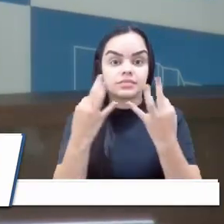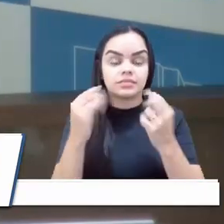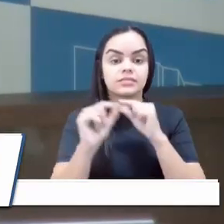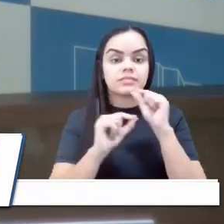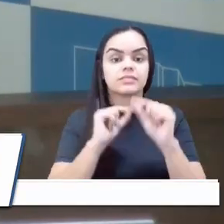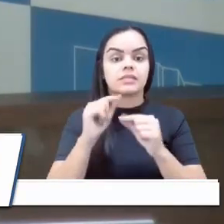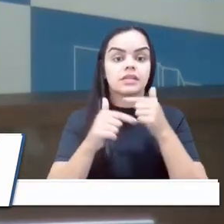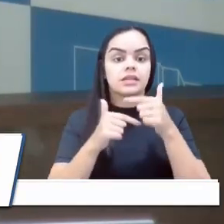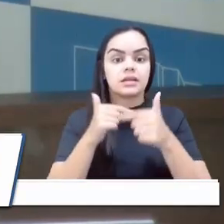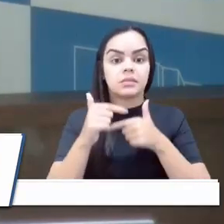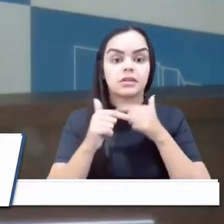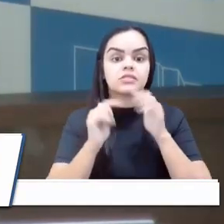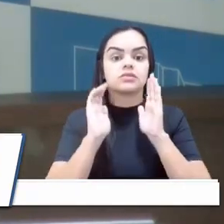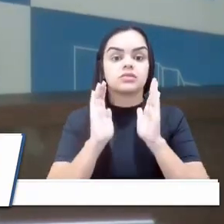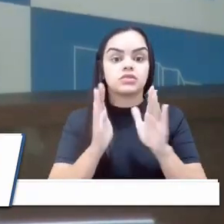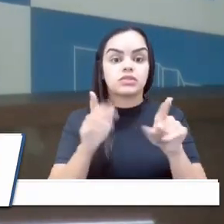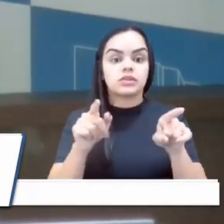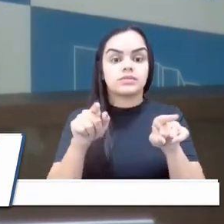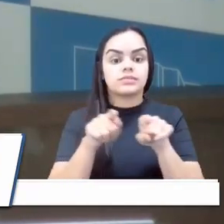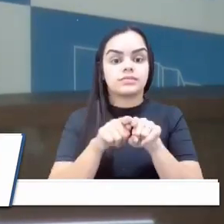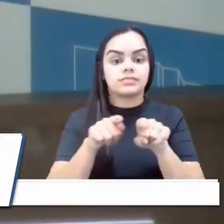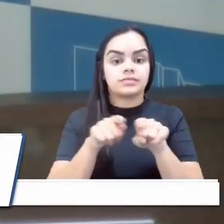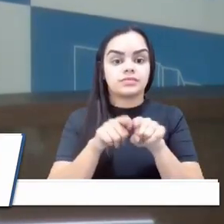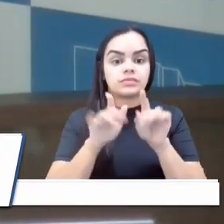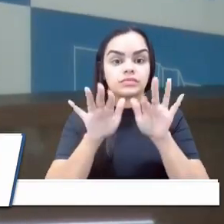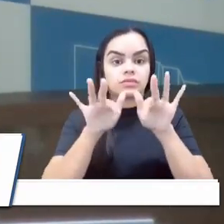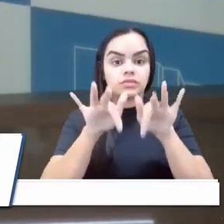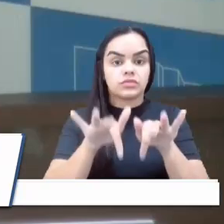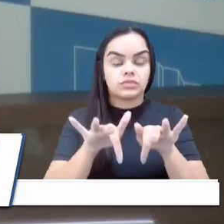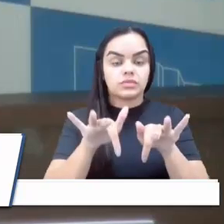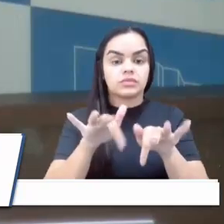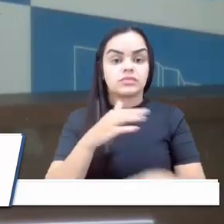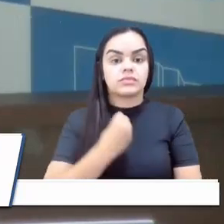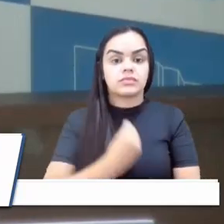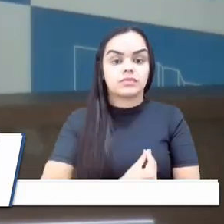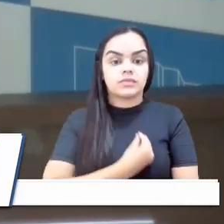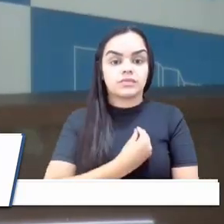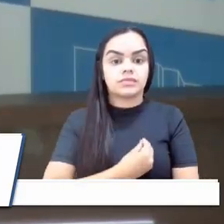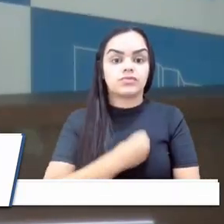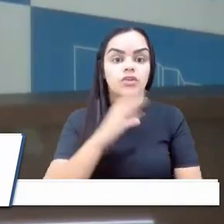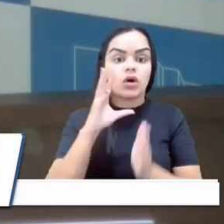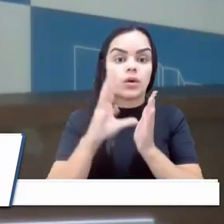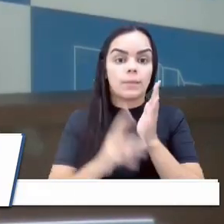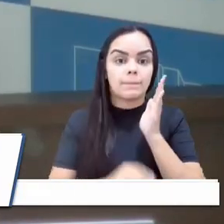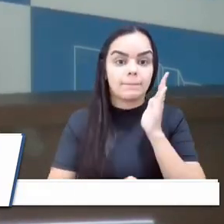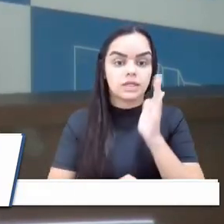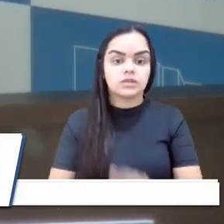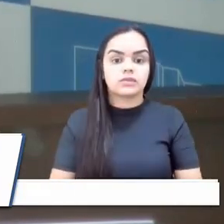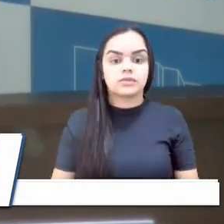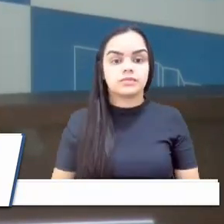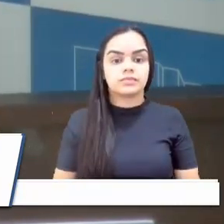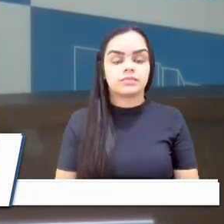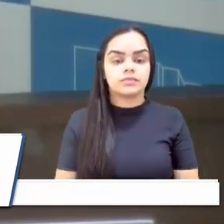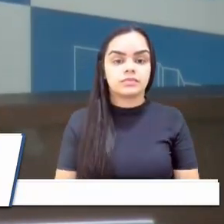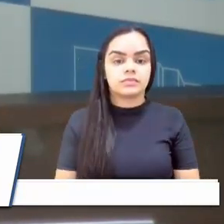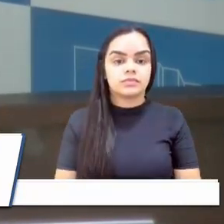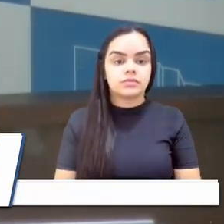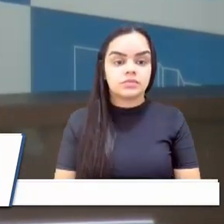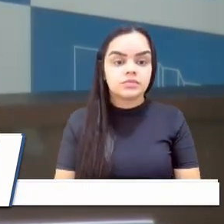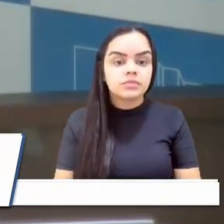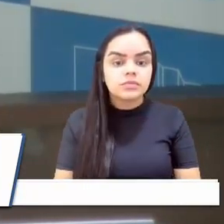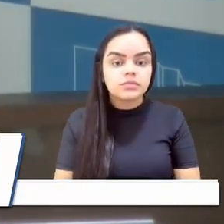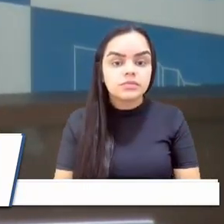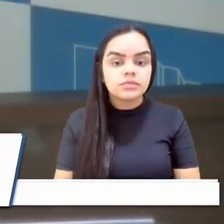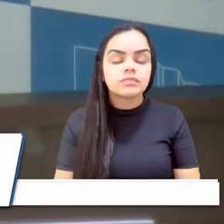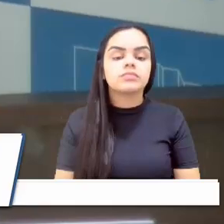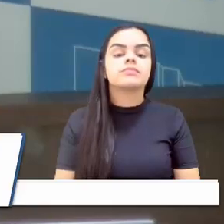vida inteira, e no final da sua vida, ele foi roubado. E o que os aposentados no Brasil, roubando na